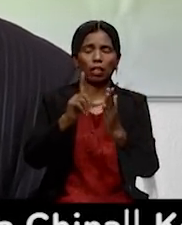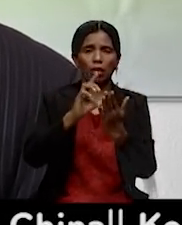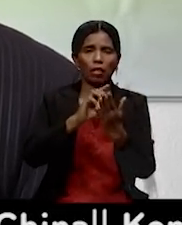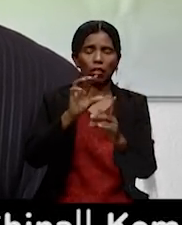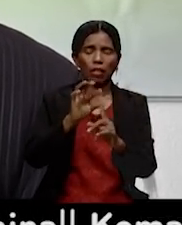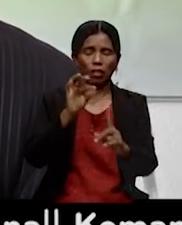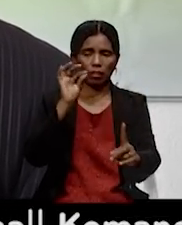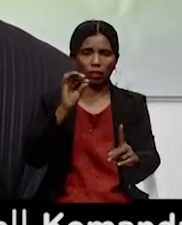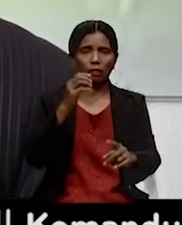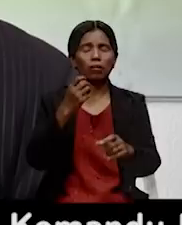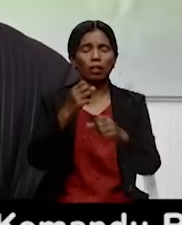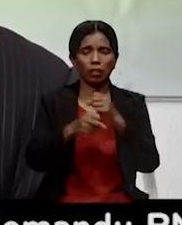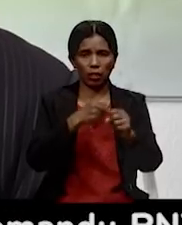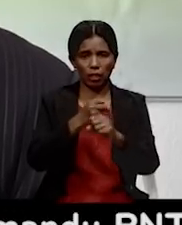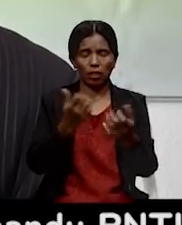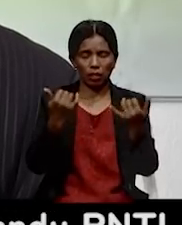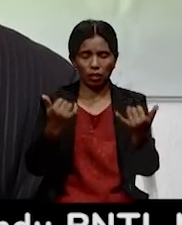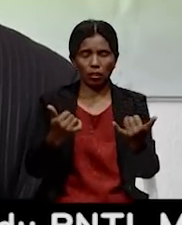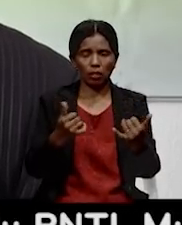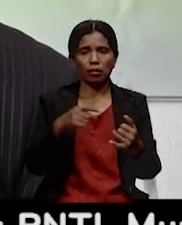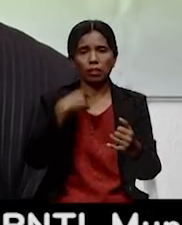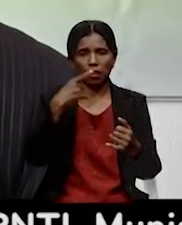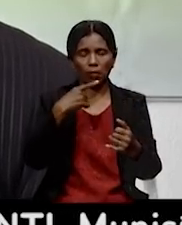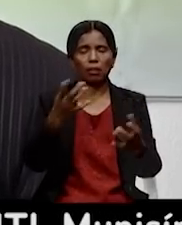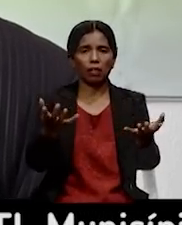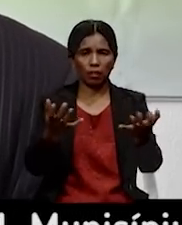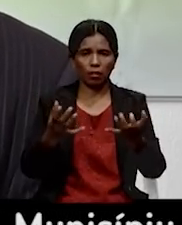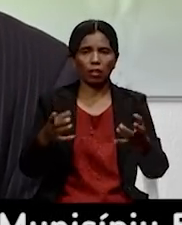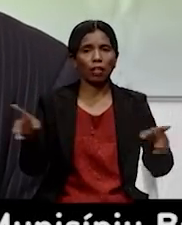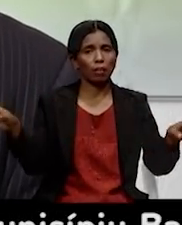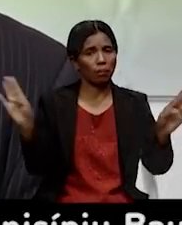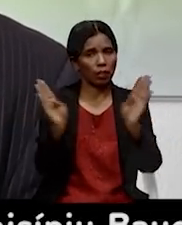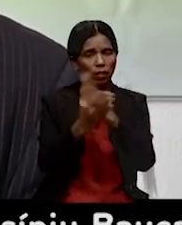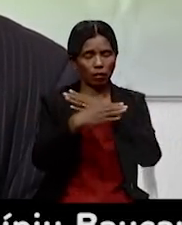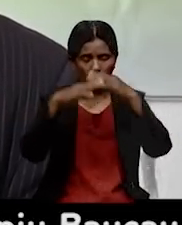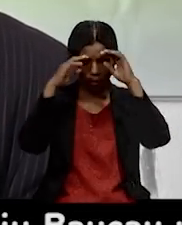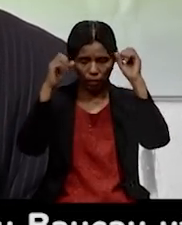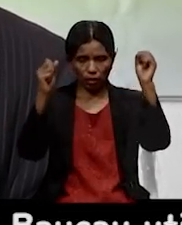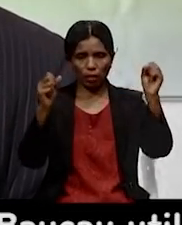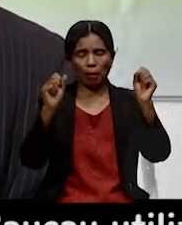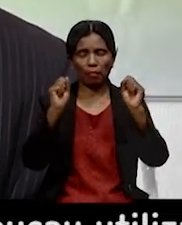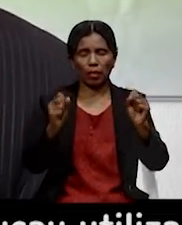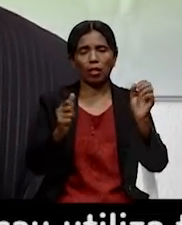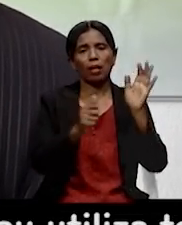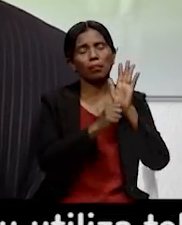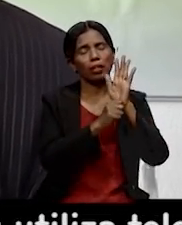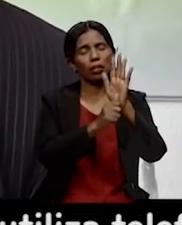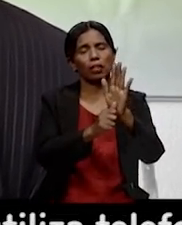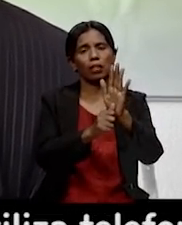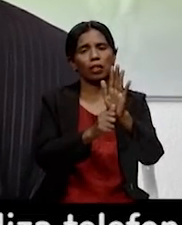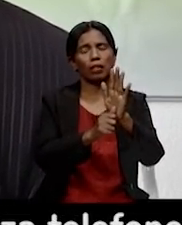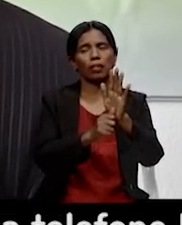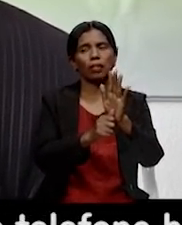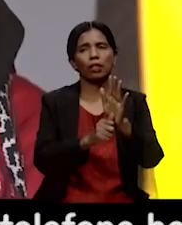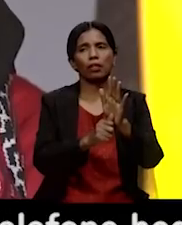de competição se sema cara sai presidente bele apresenta nene candidatura termasuk